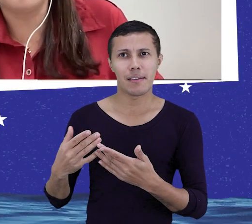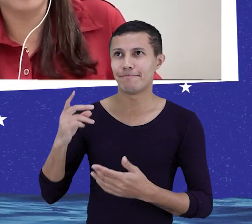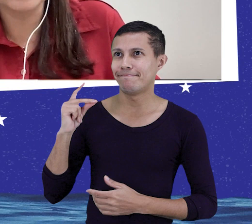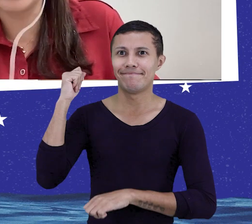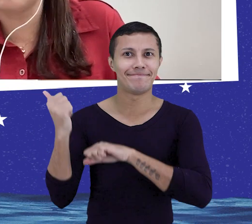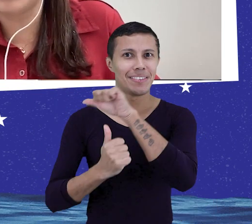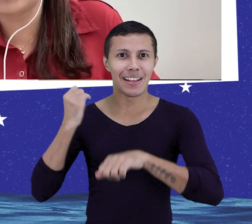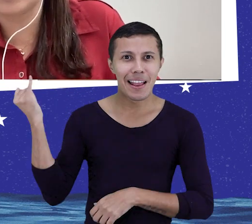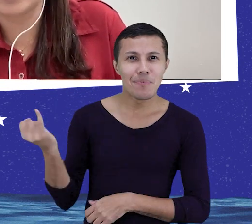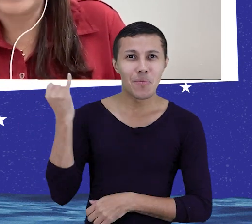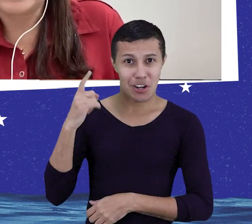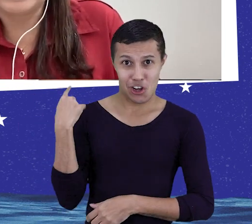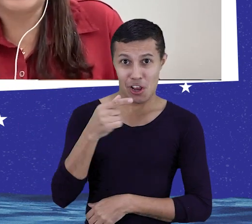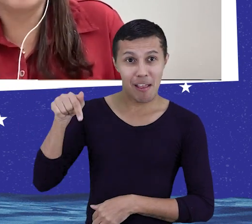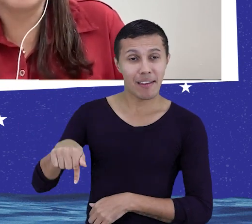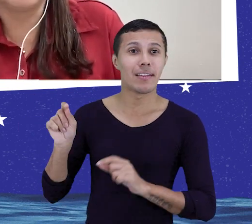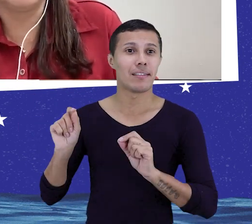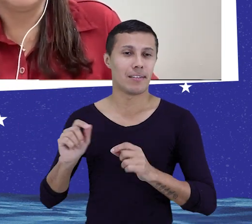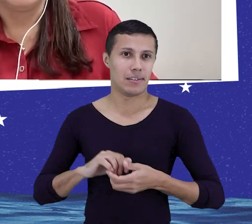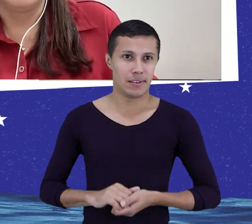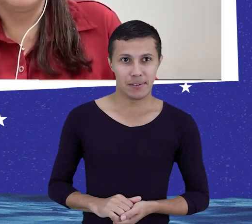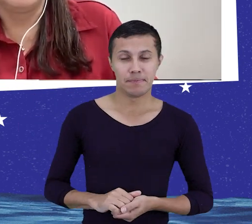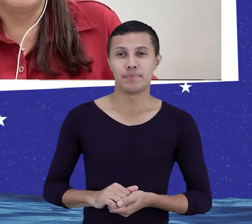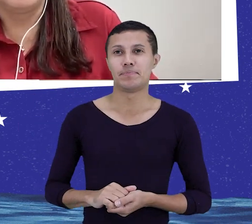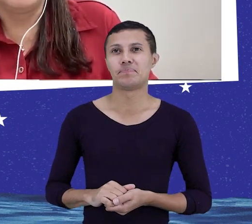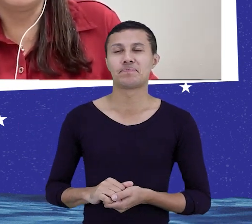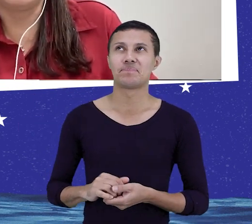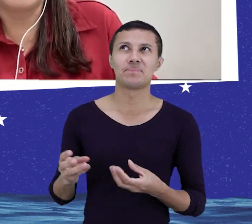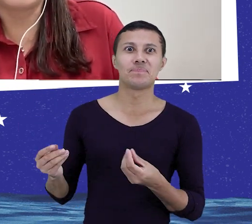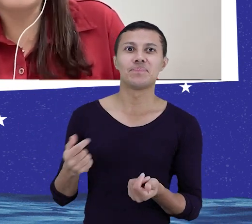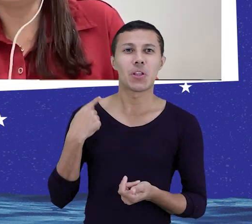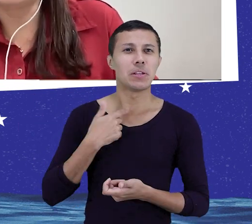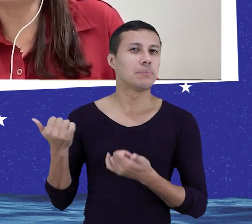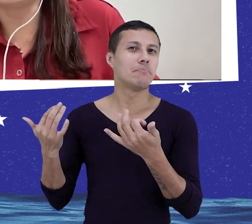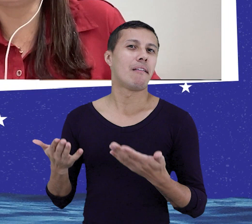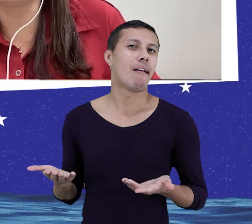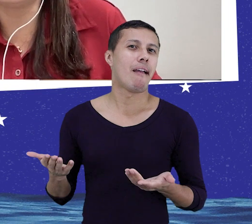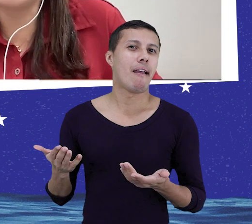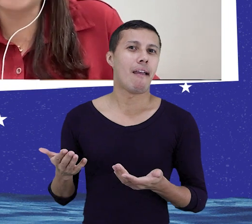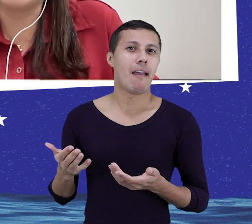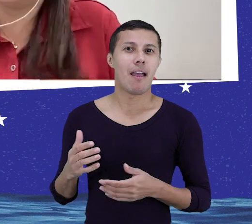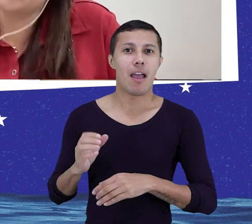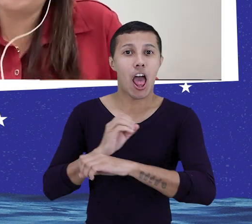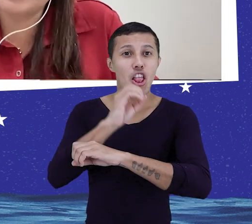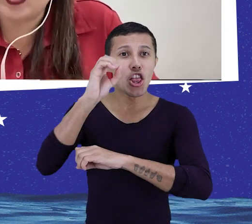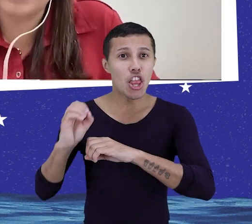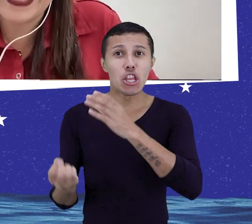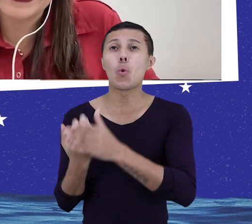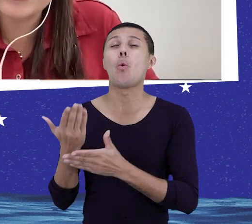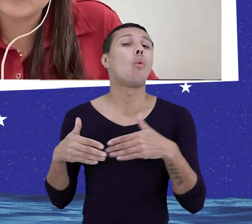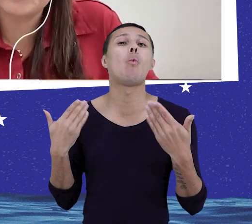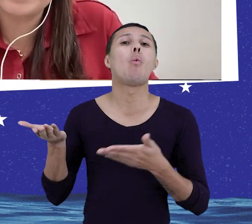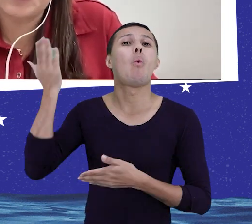foi importantíssima para a gente, né? Então, assim, a gente fala que a Drugget existe desde quando? Desde